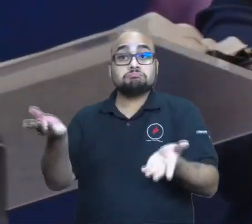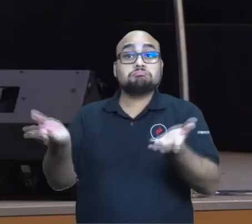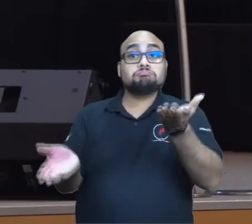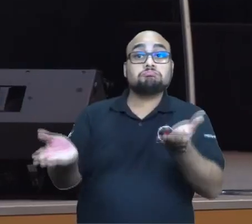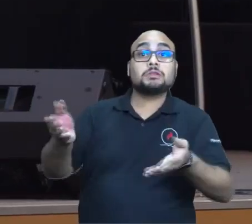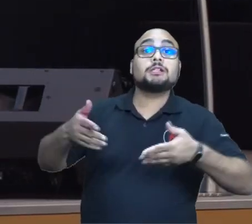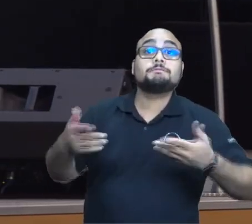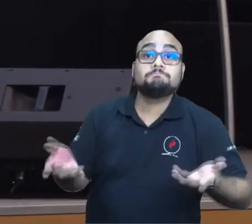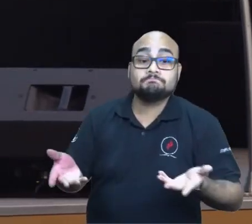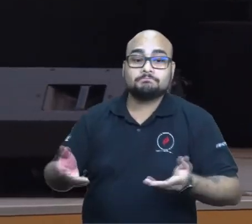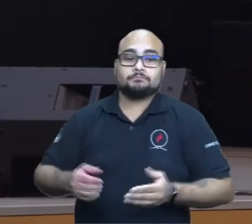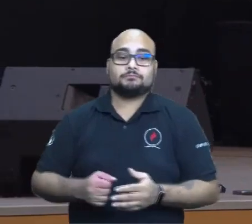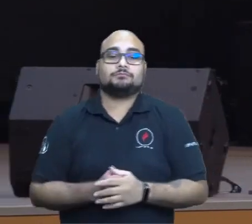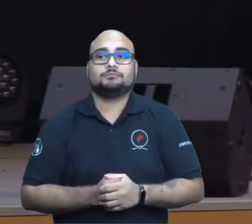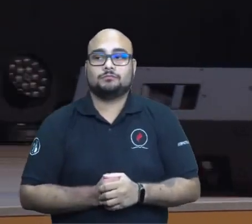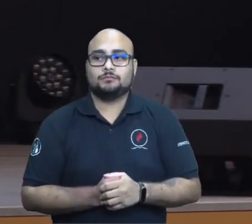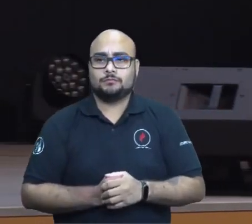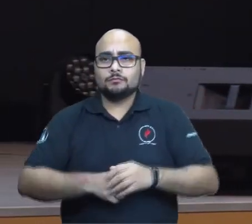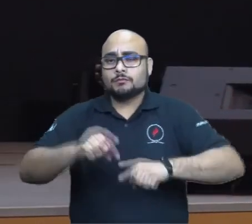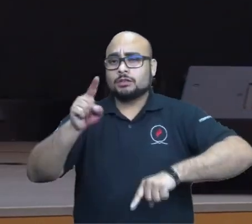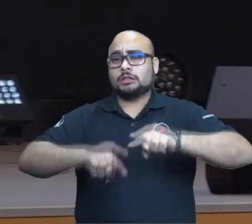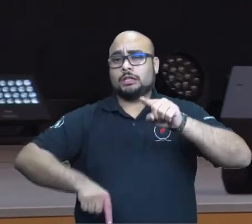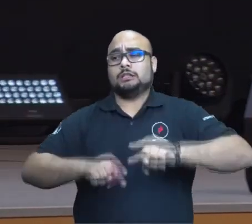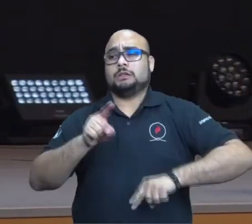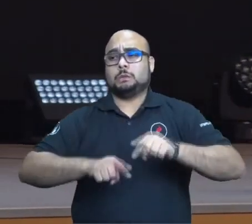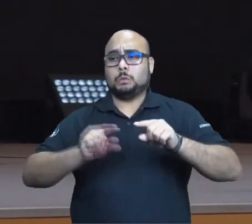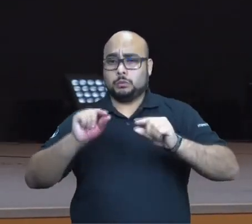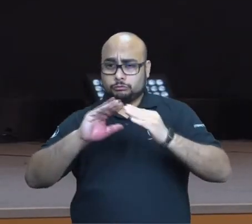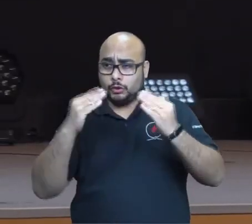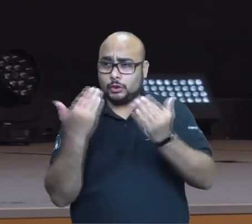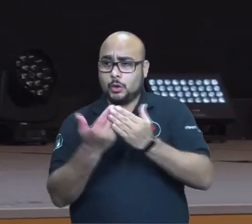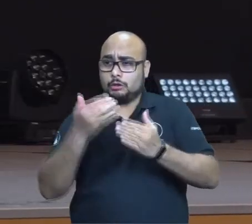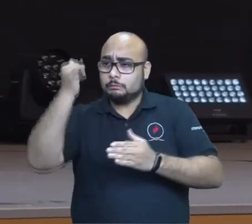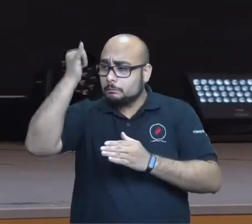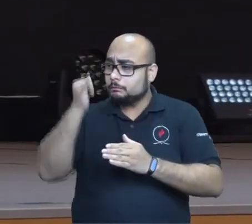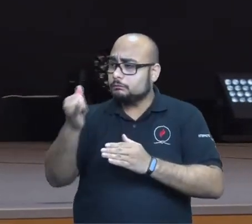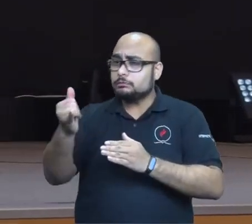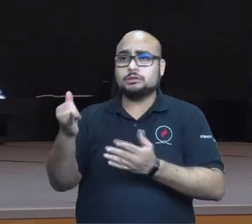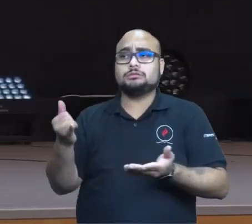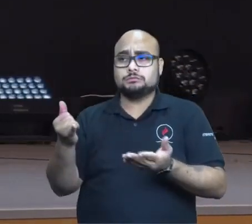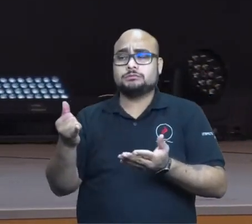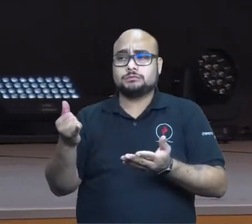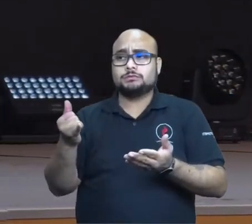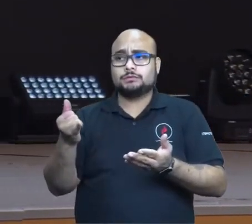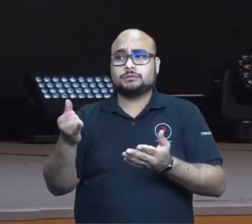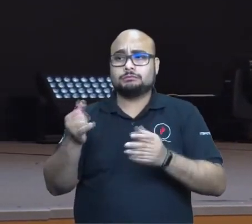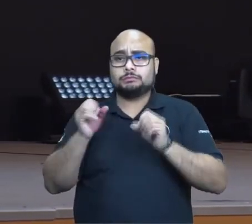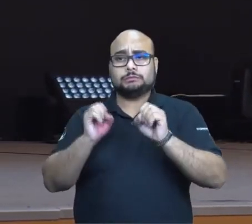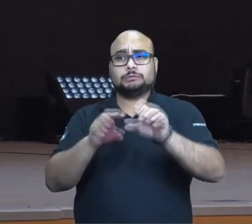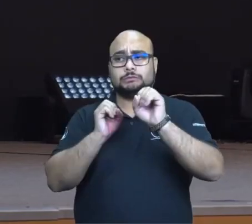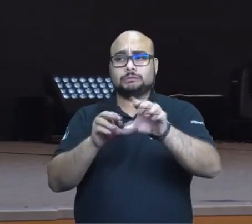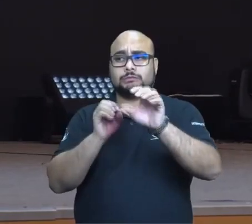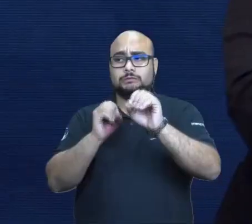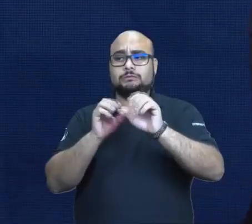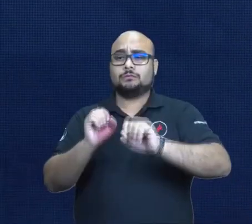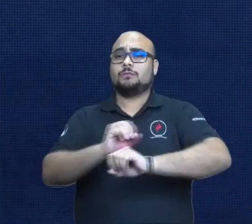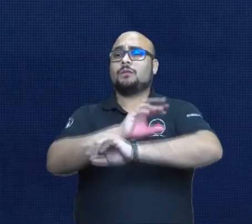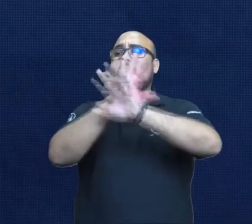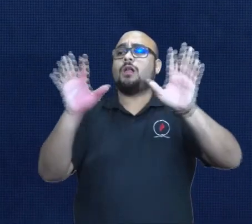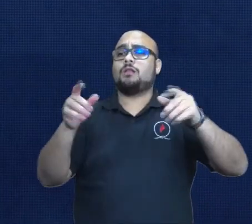só que na escola de profetas a lição é Clara Seja macho para admitir suas